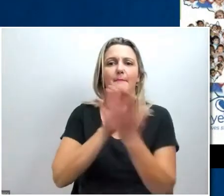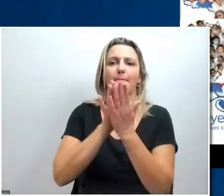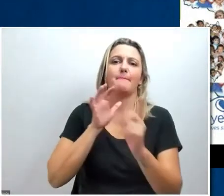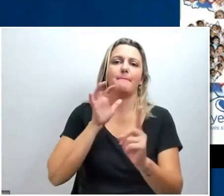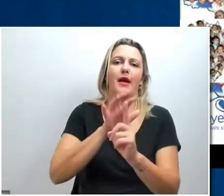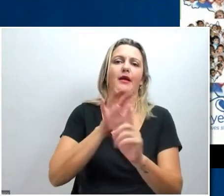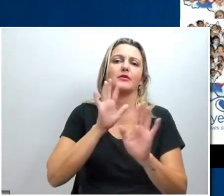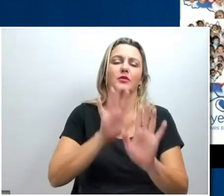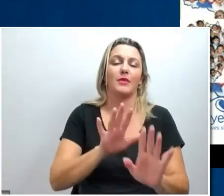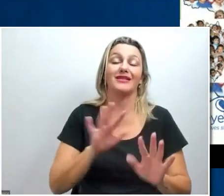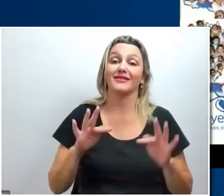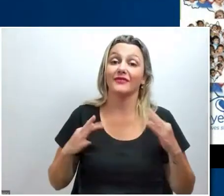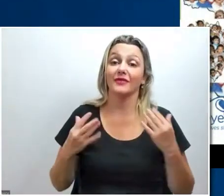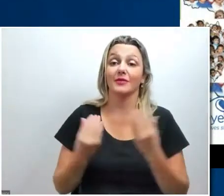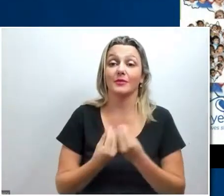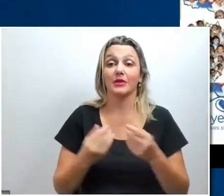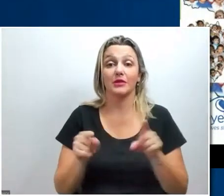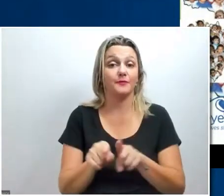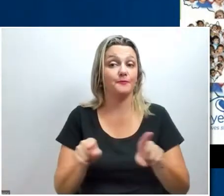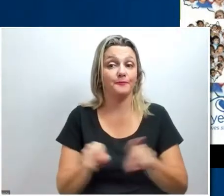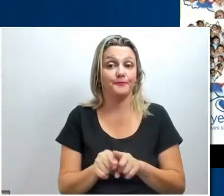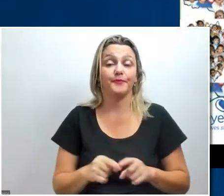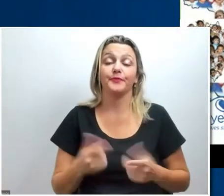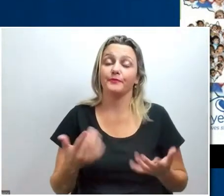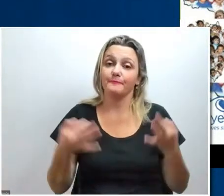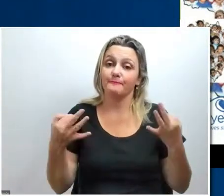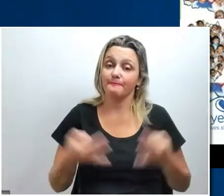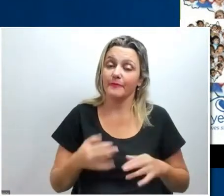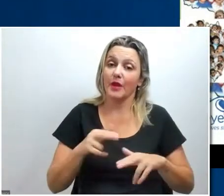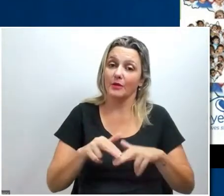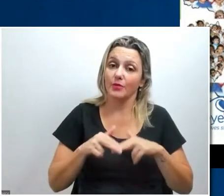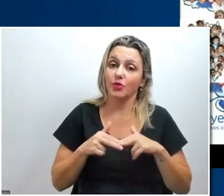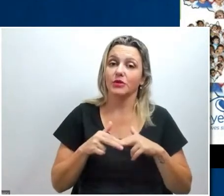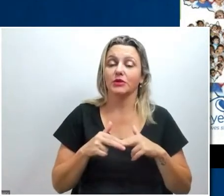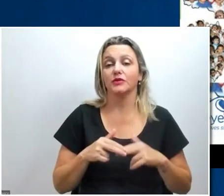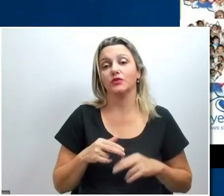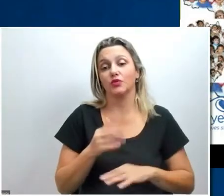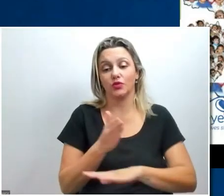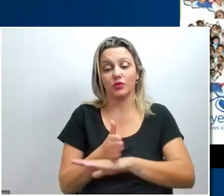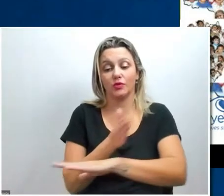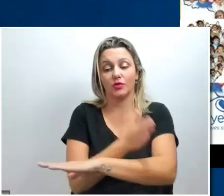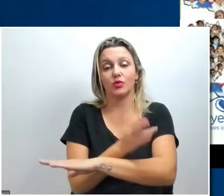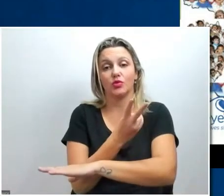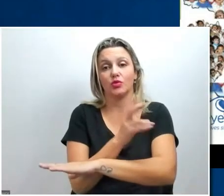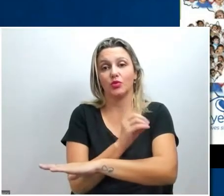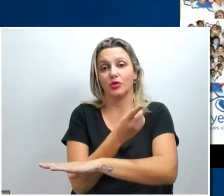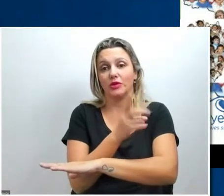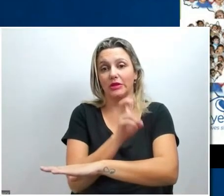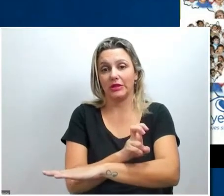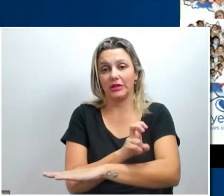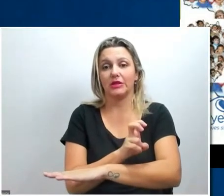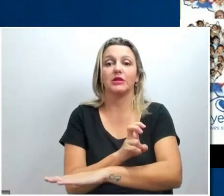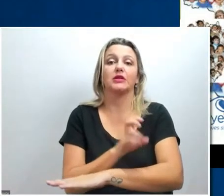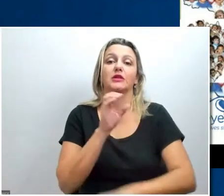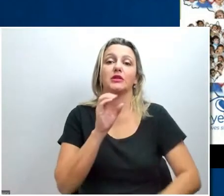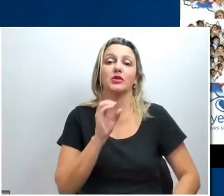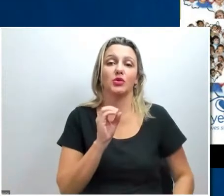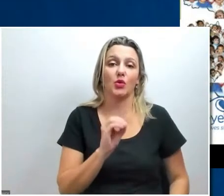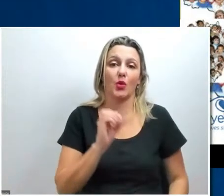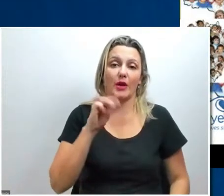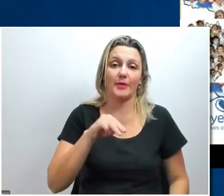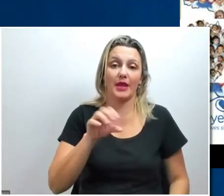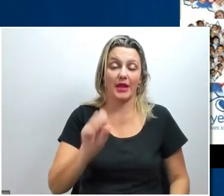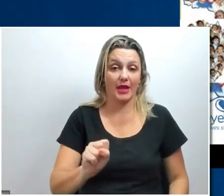está sendo impactada. E exatamente por isso que em 2015 a Organização Mundial de Saúde declarou o autismo como